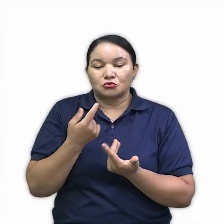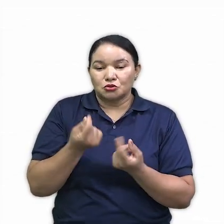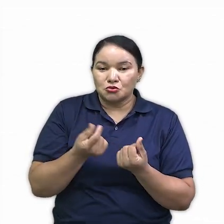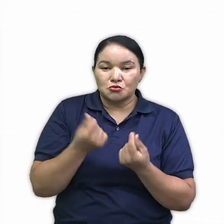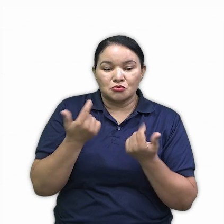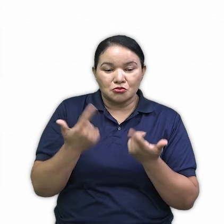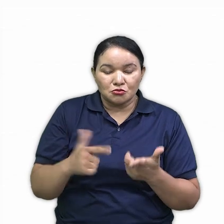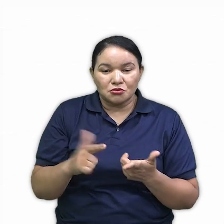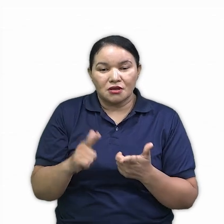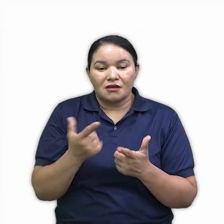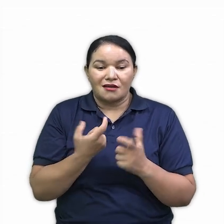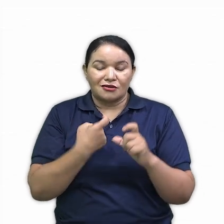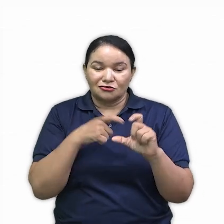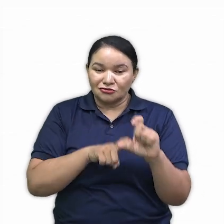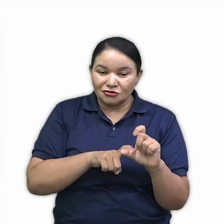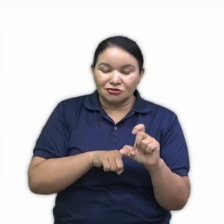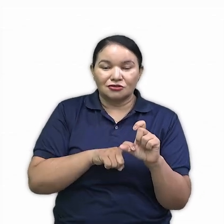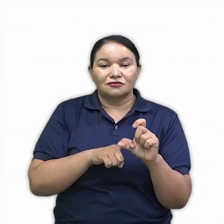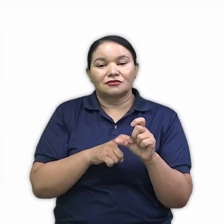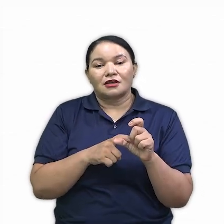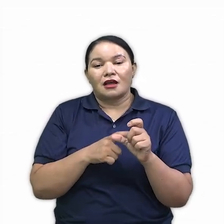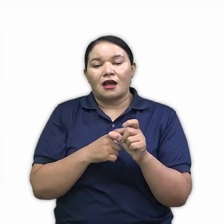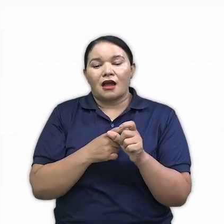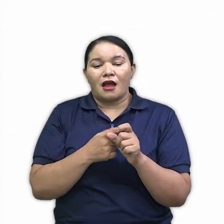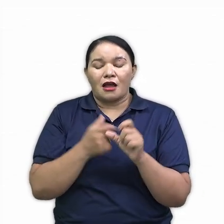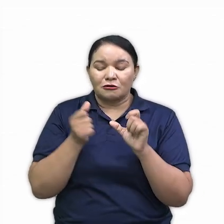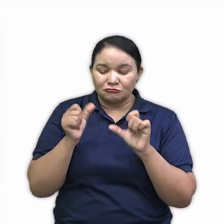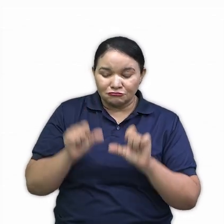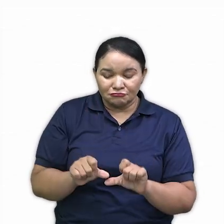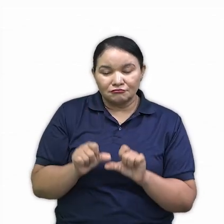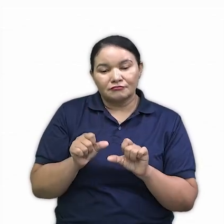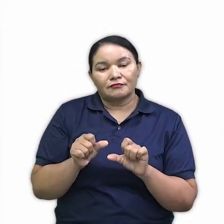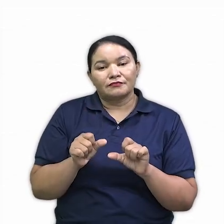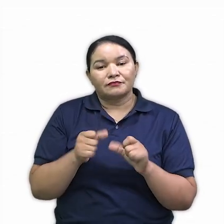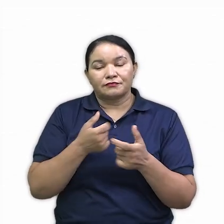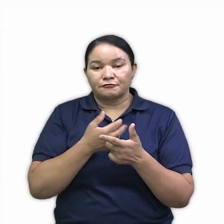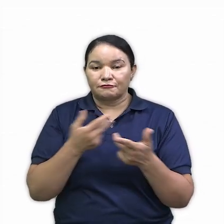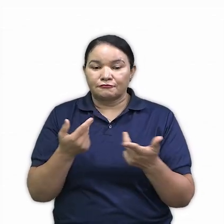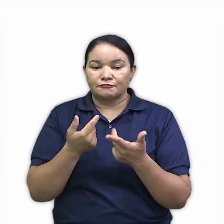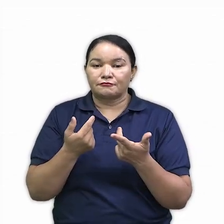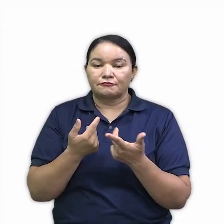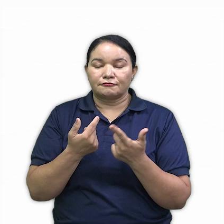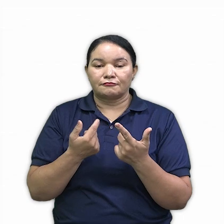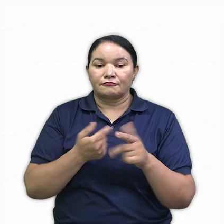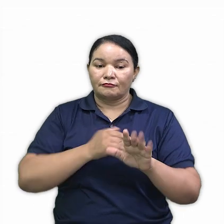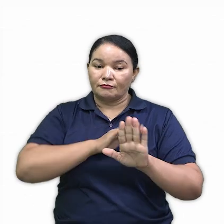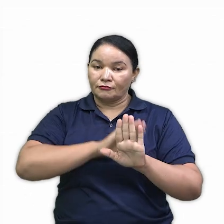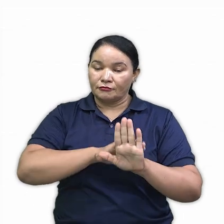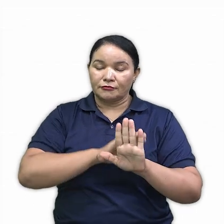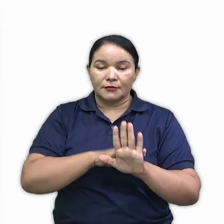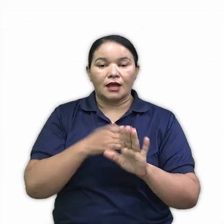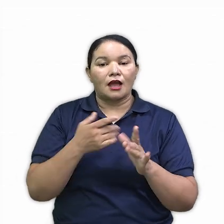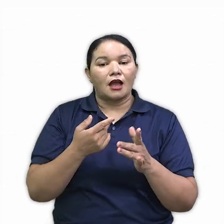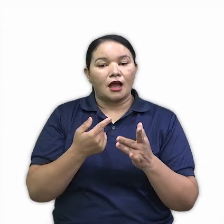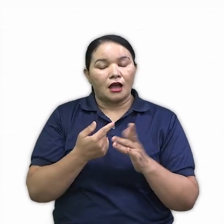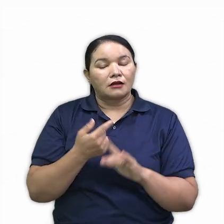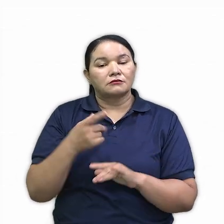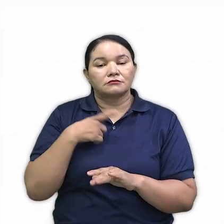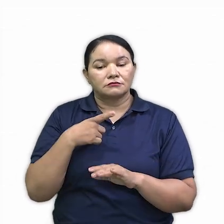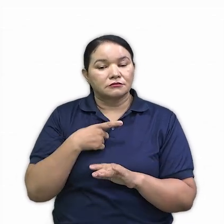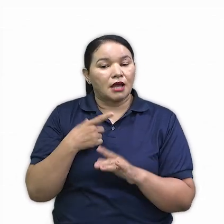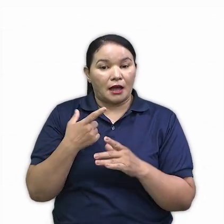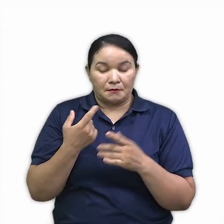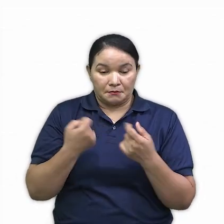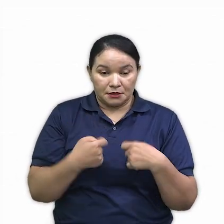né? Estou endividado. Tudo coisa negativa. Então, a coisa está preta. Então, nós temos que evitar esse